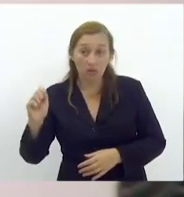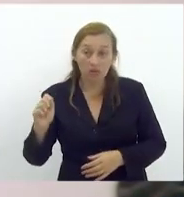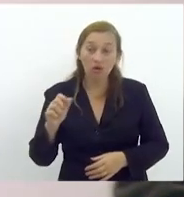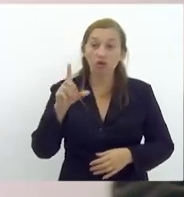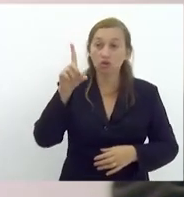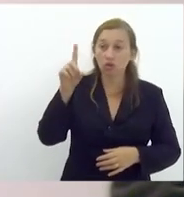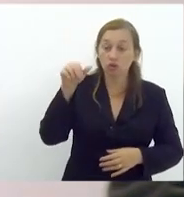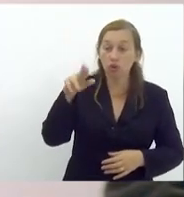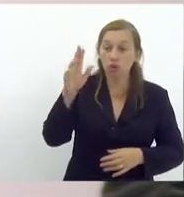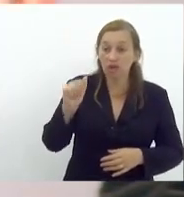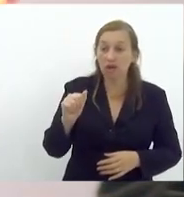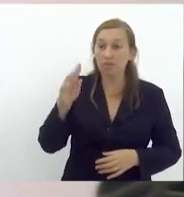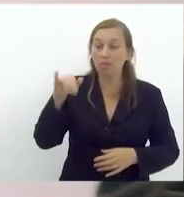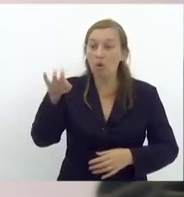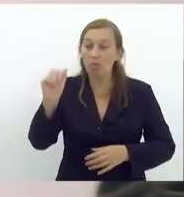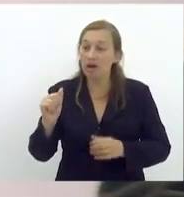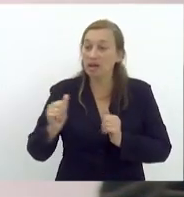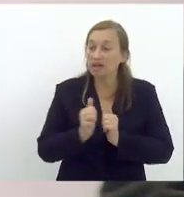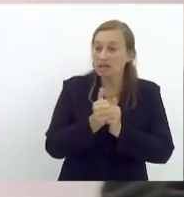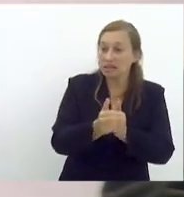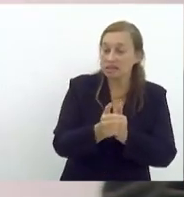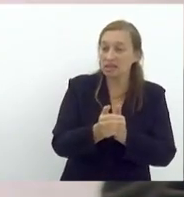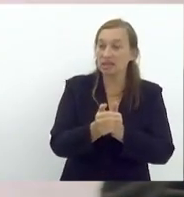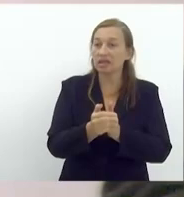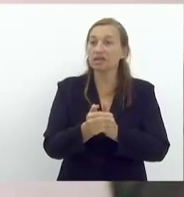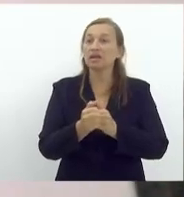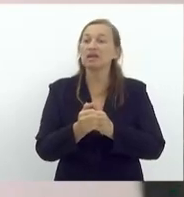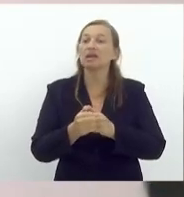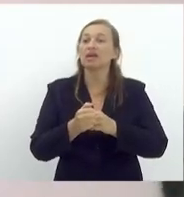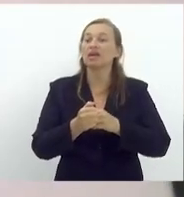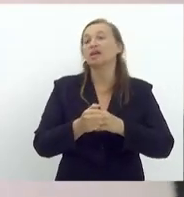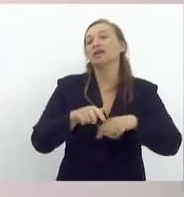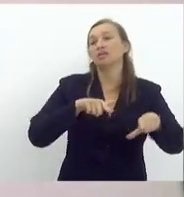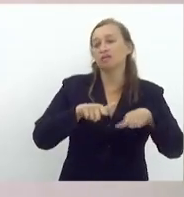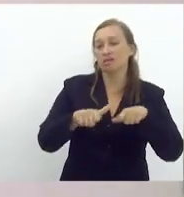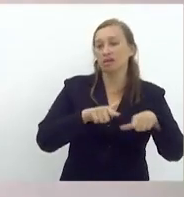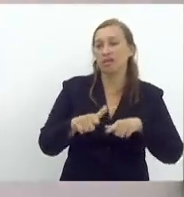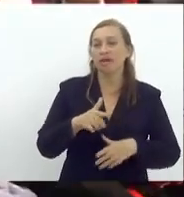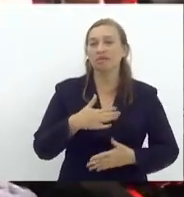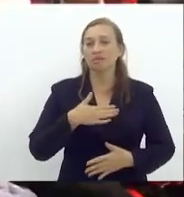Taylor 38 Sigam a gente e acompanha o nosso trabalho obrigada